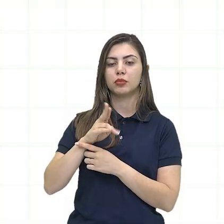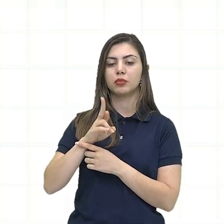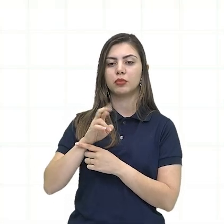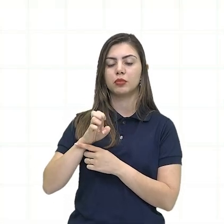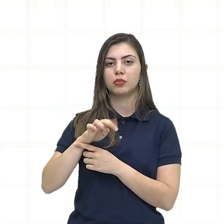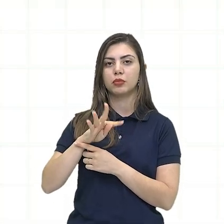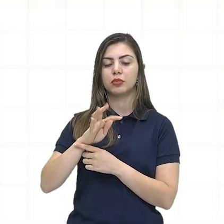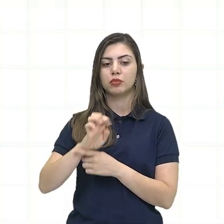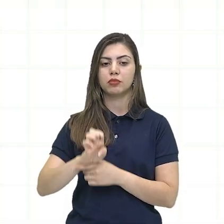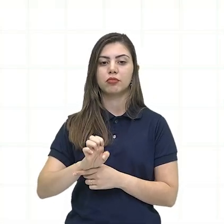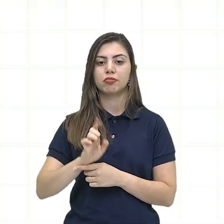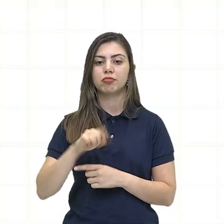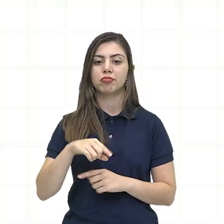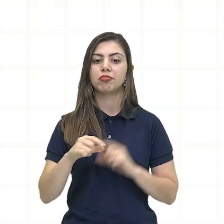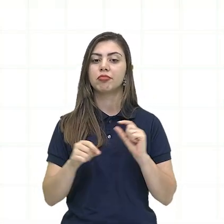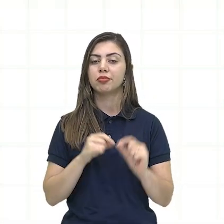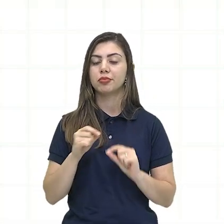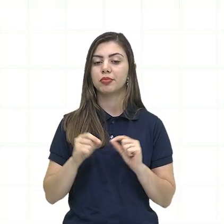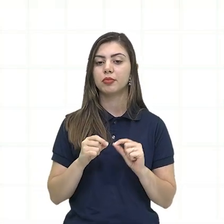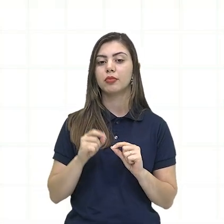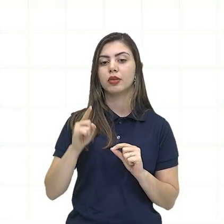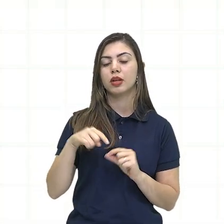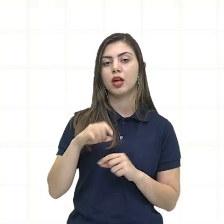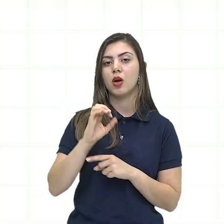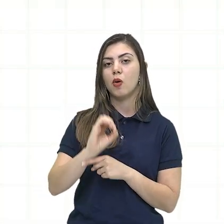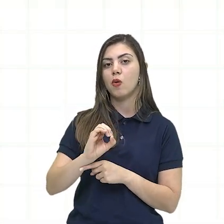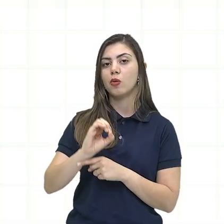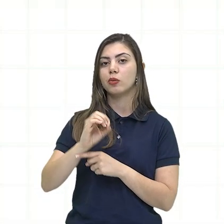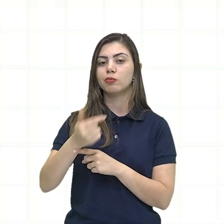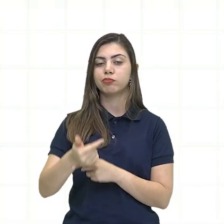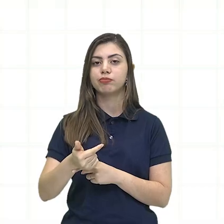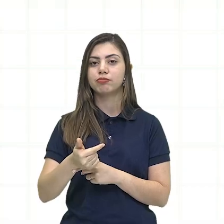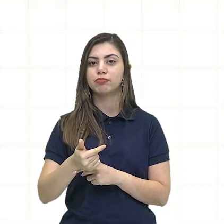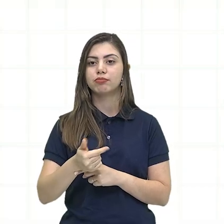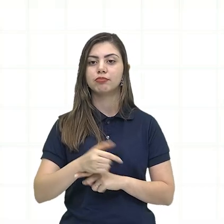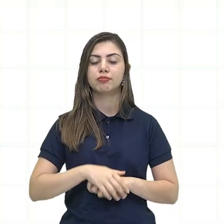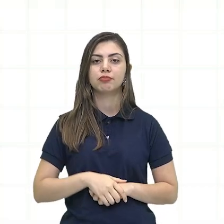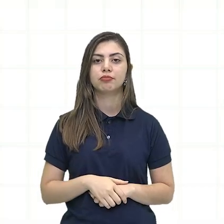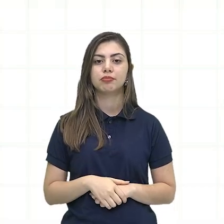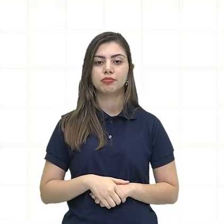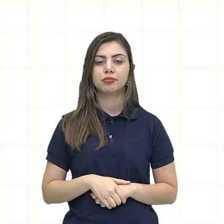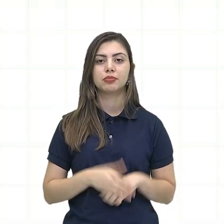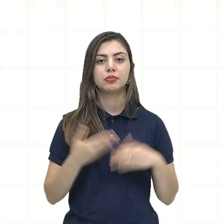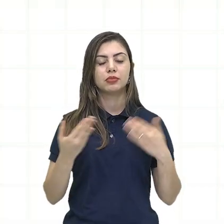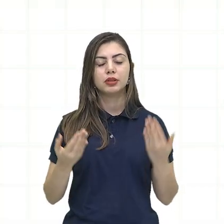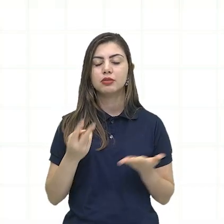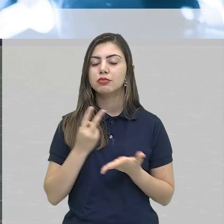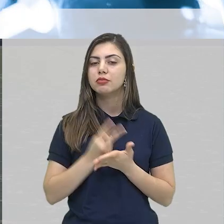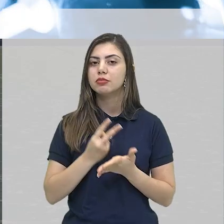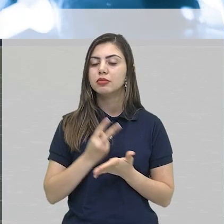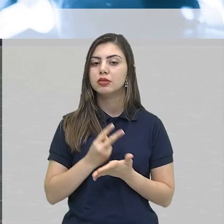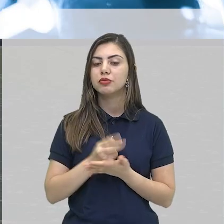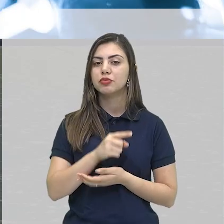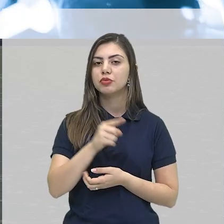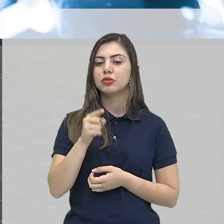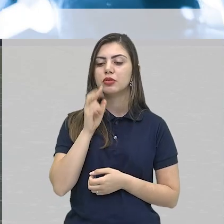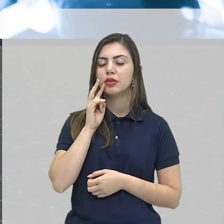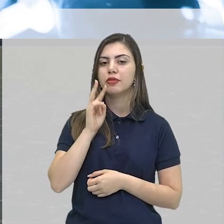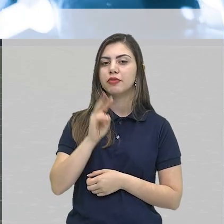maioria das vezes, o gás oxigênio, certo? Então, sempre que você ouvir aí a